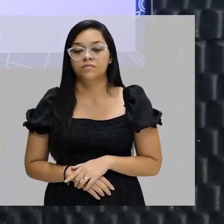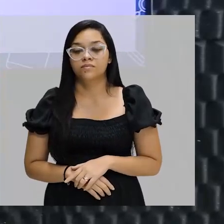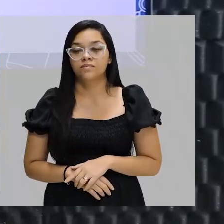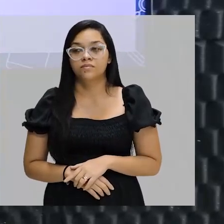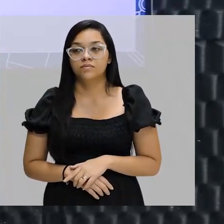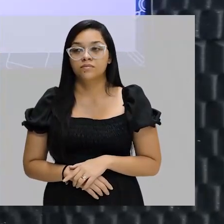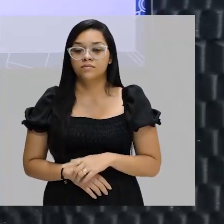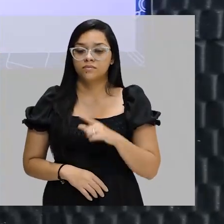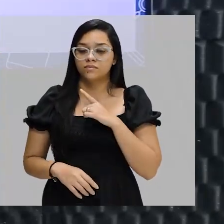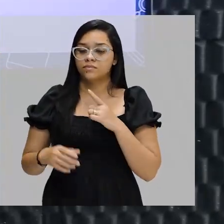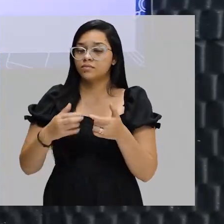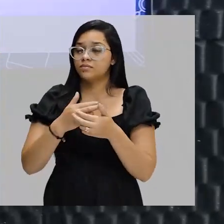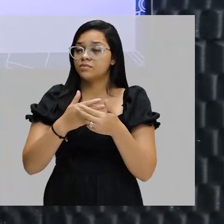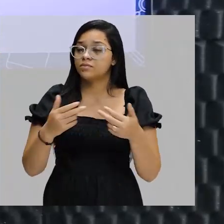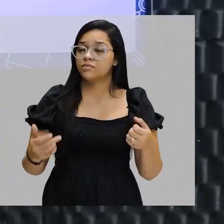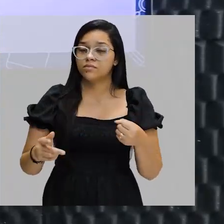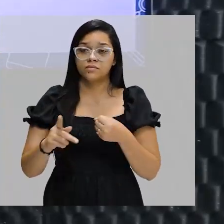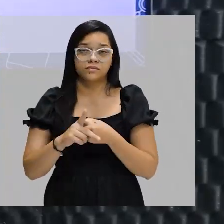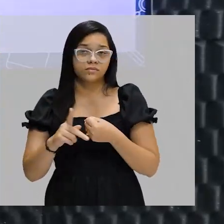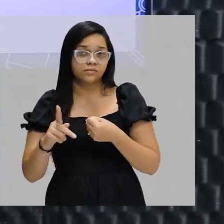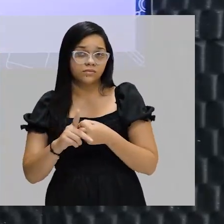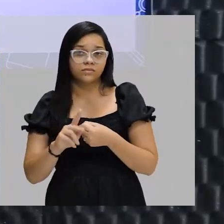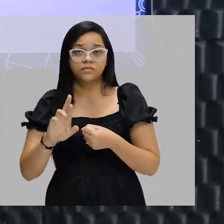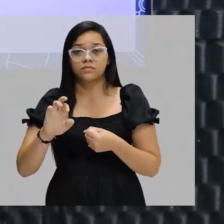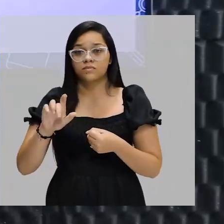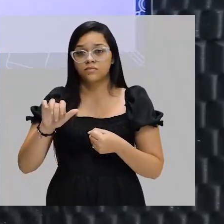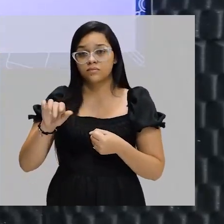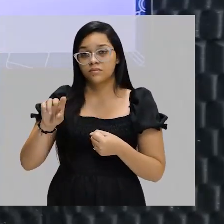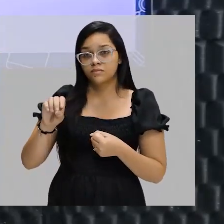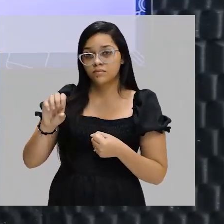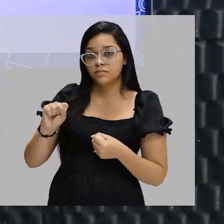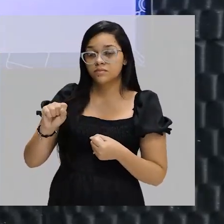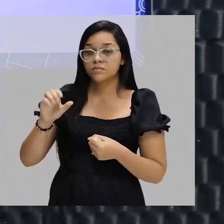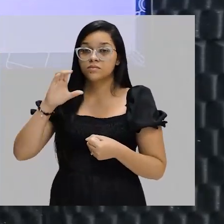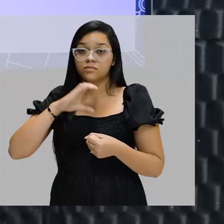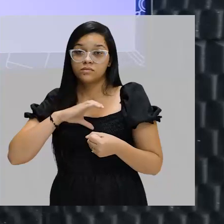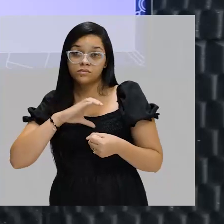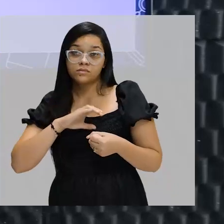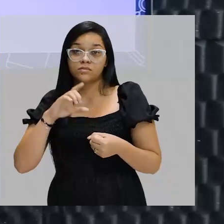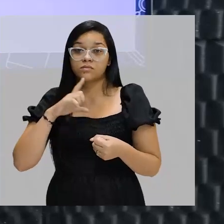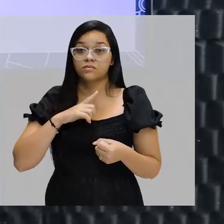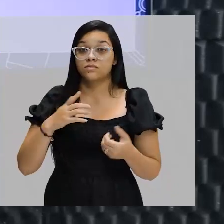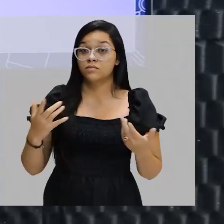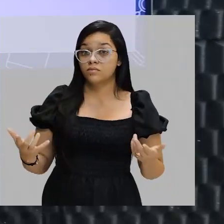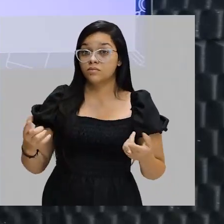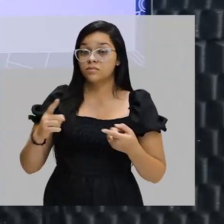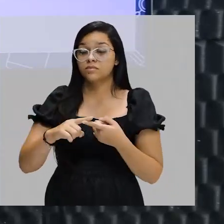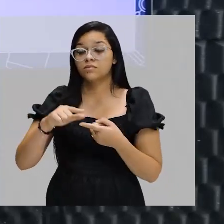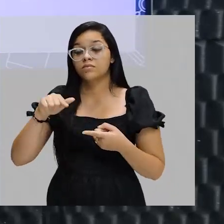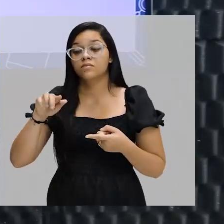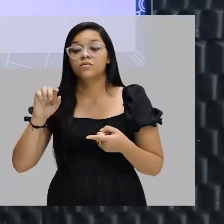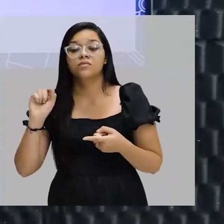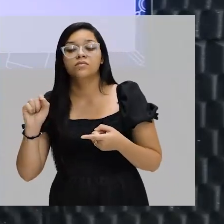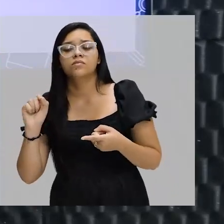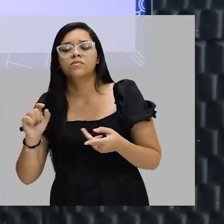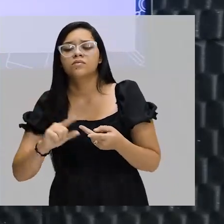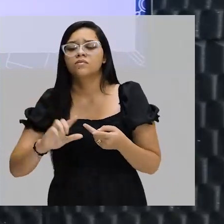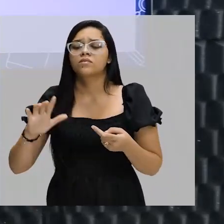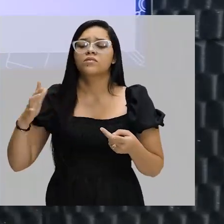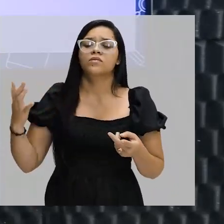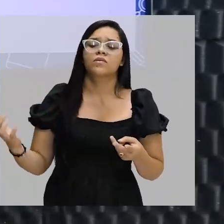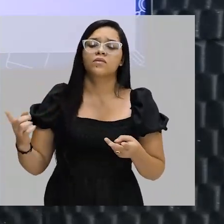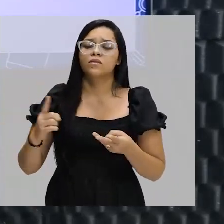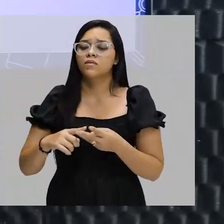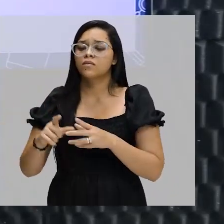Existem vários pronomes relativos na língua inglesa. No português, nós temos que, qual, quando, onde, que nós